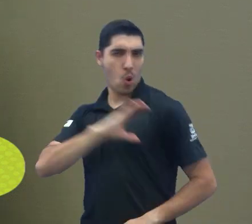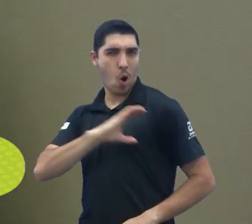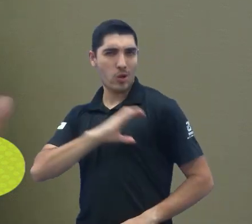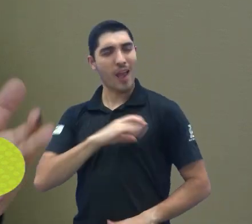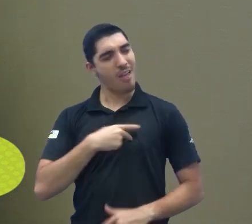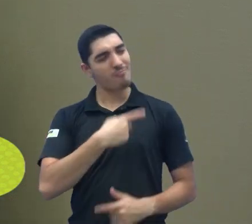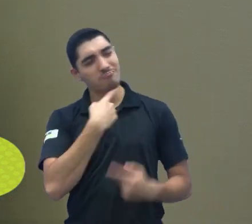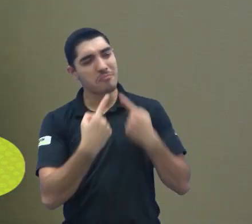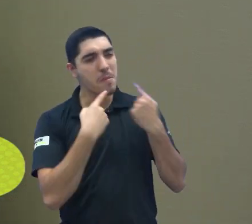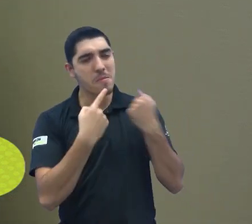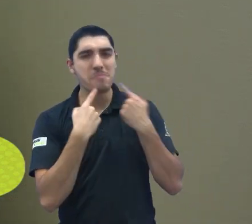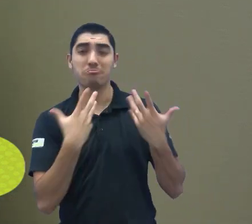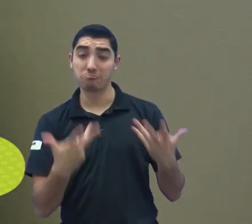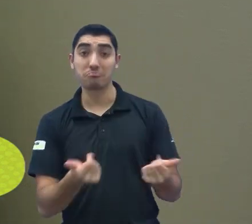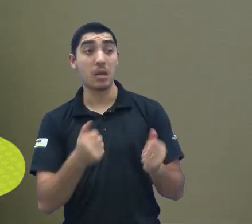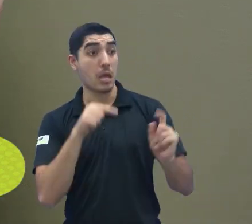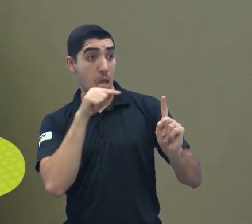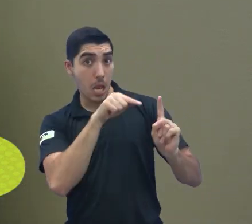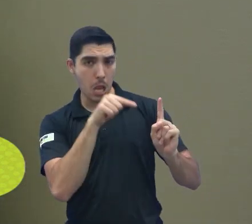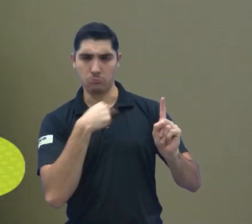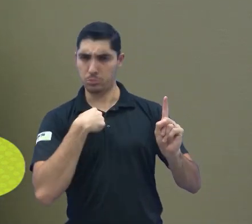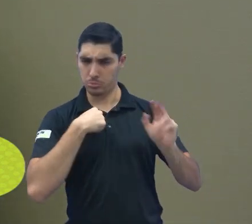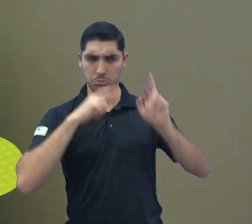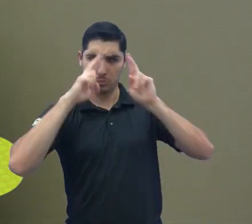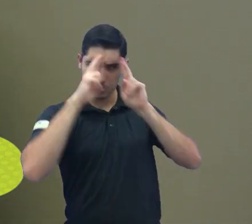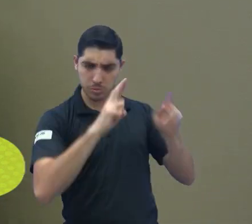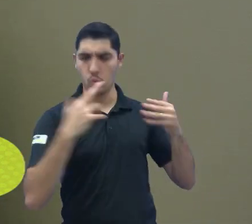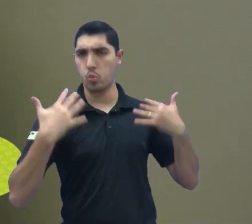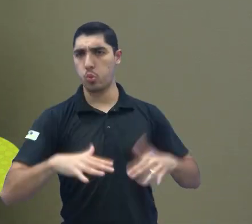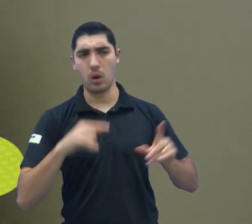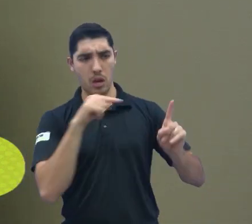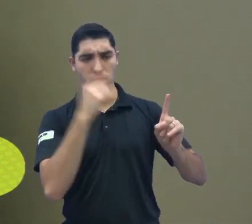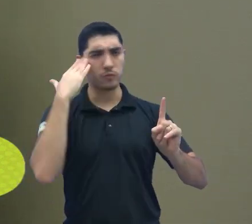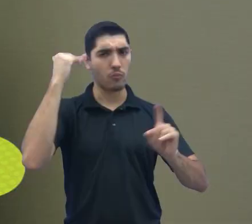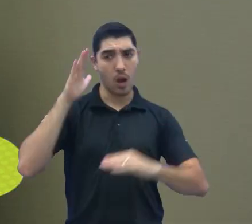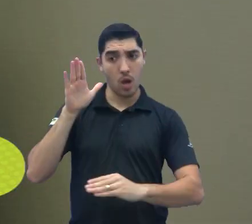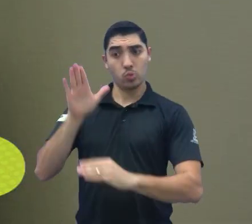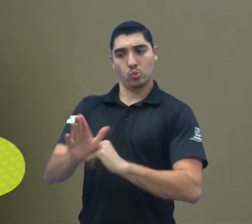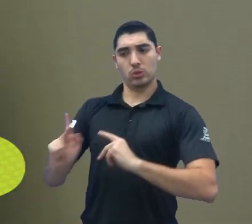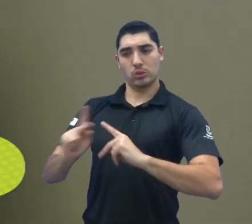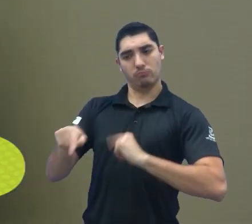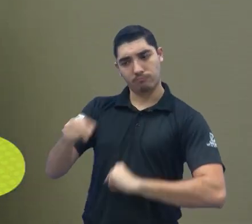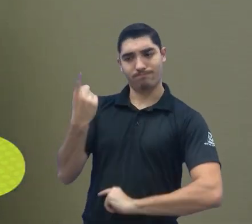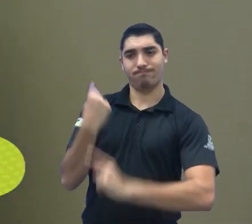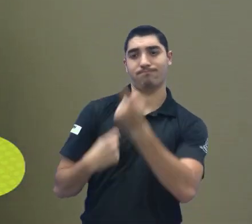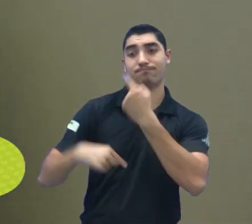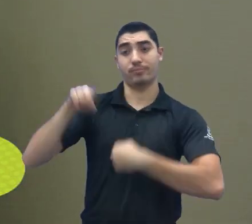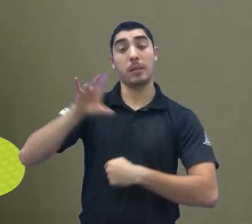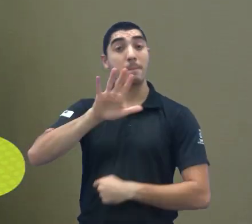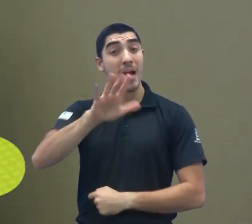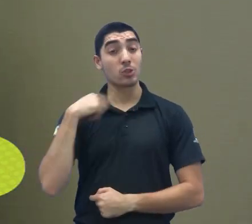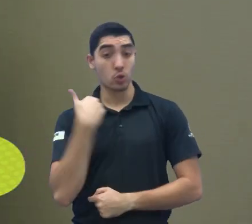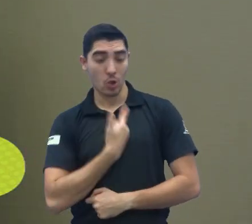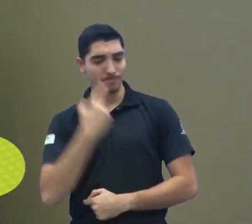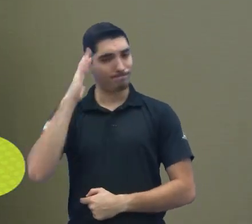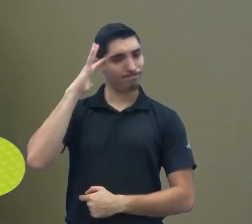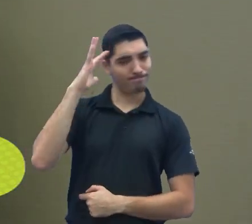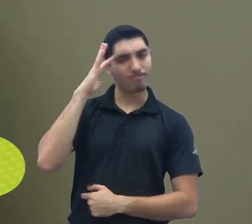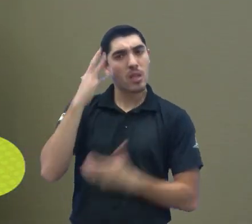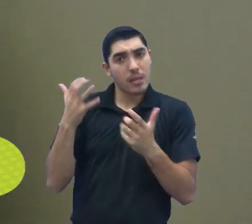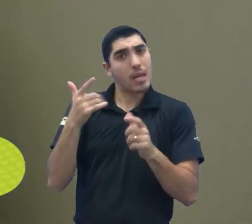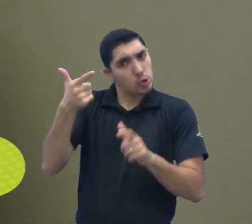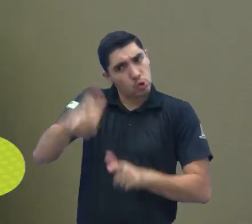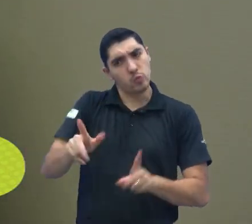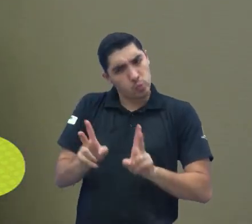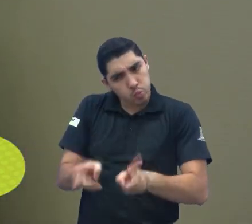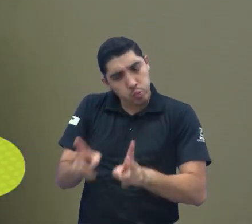máximo respeito pela construção, né, desse nome do São José. Só que a gente veio com a ideia de retomada. Como coordenadora, tem uma novidade